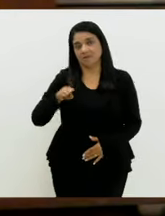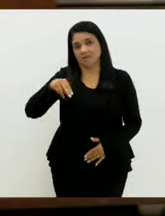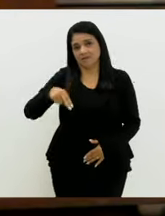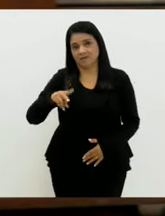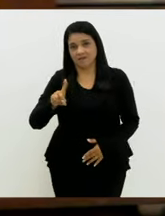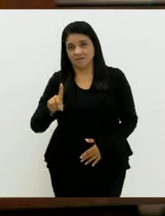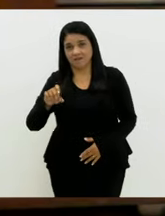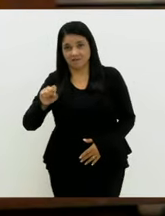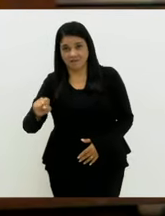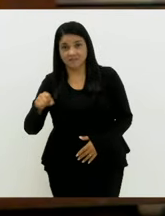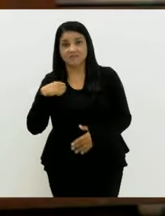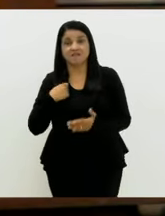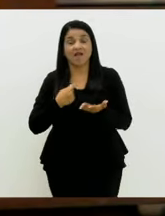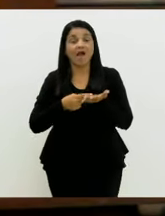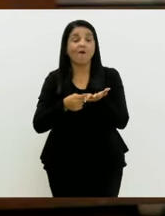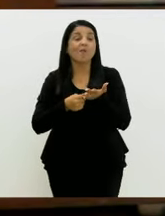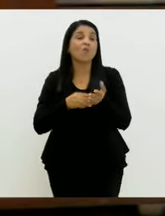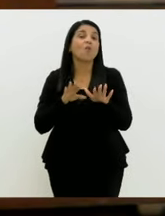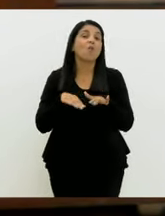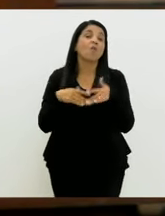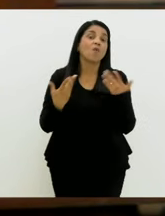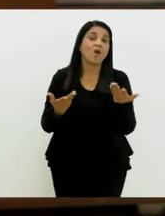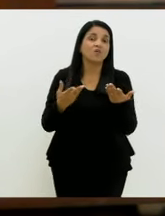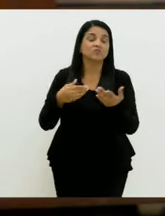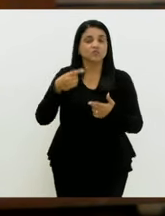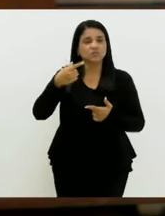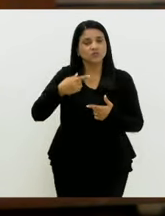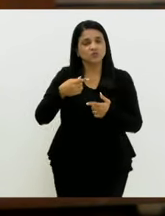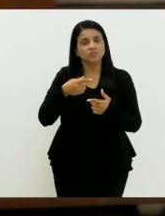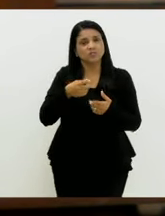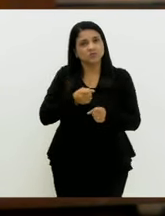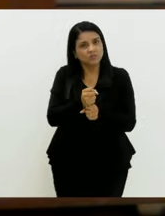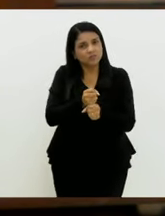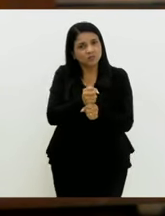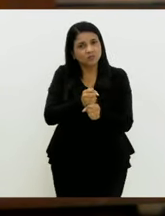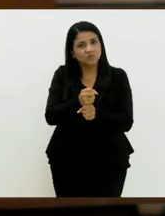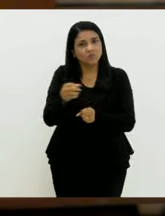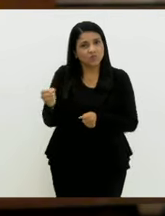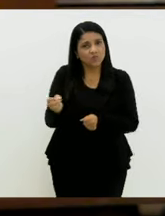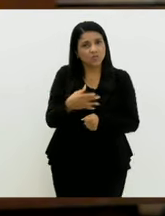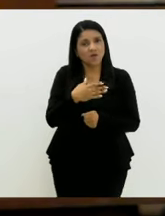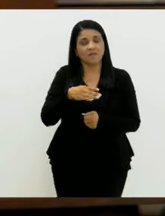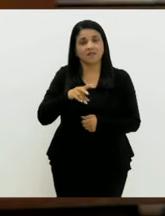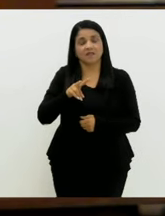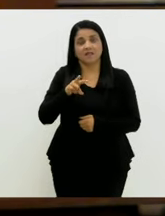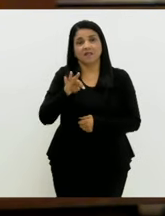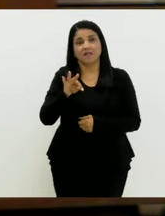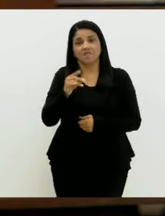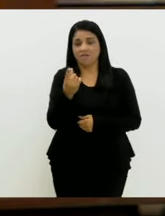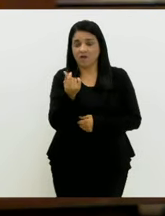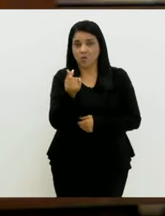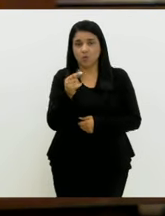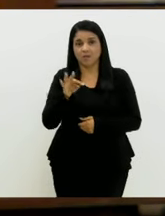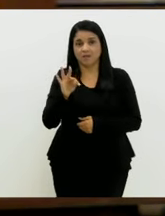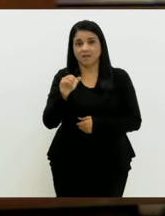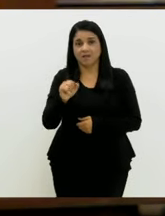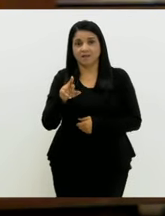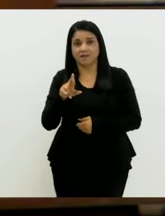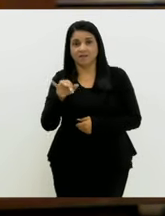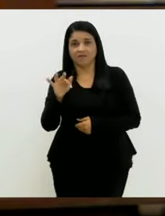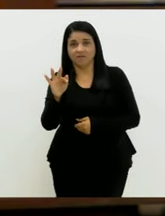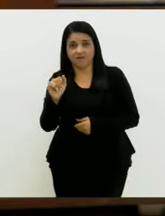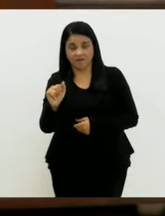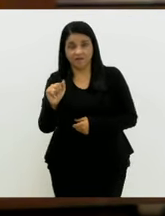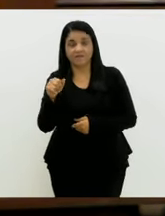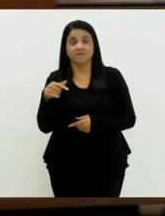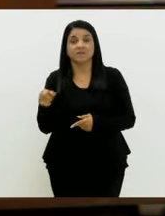acordo, todo ano renovar a tarifa. Hoje o povo está pagando R$ 14,50 na tarifa básica, porque a Agência Nacional